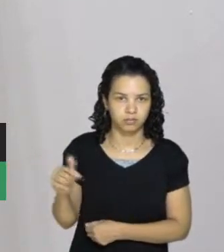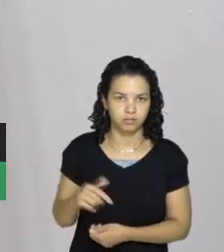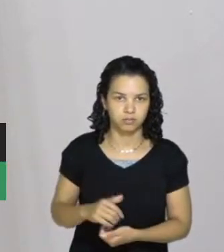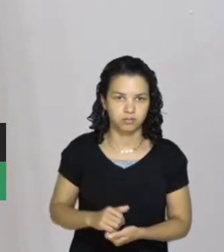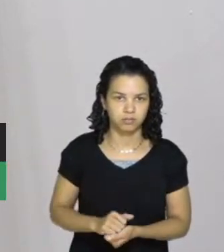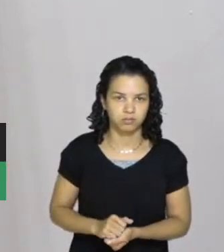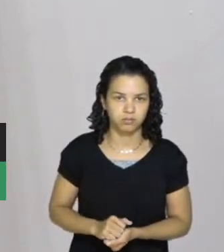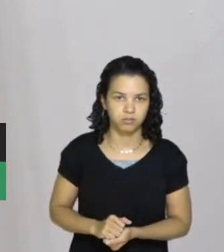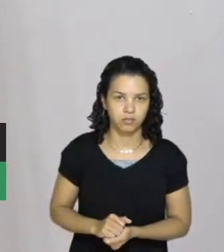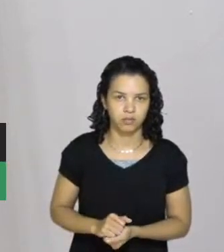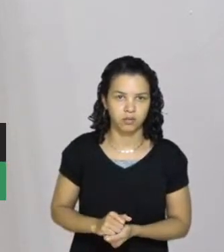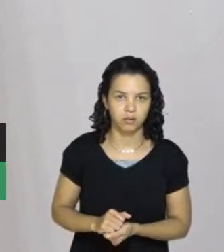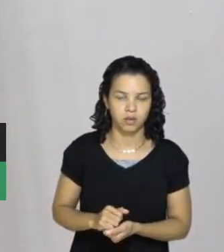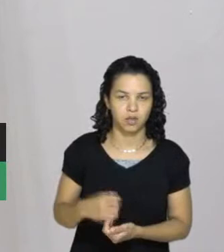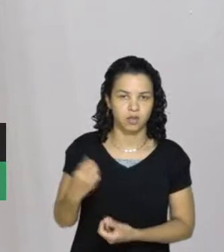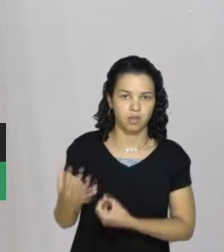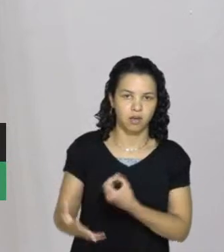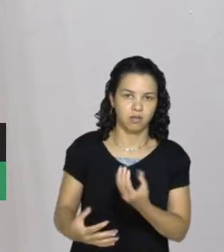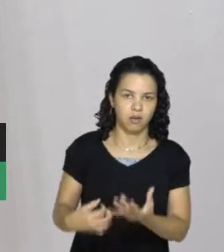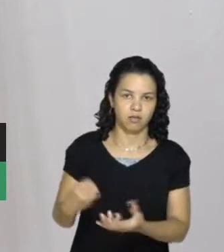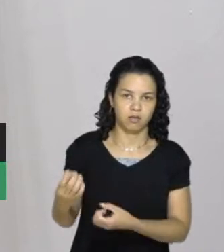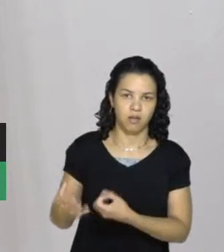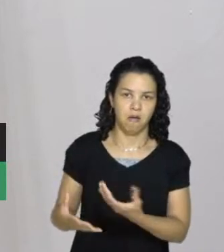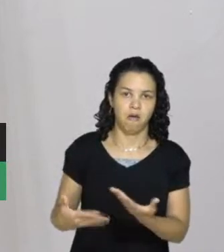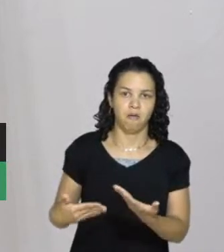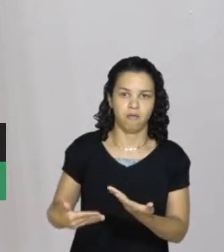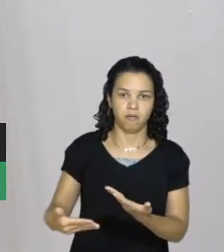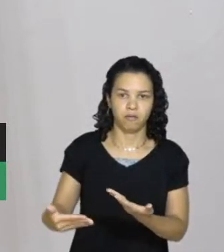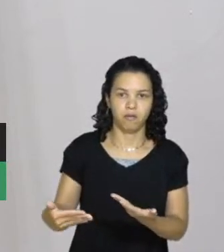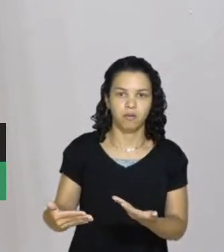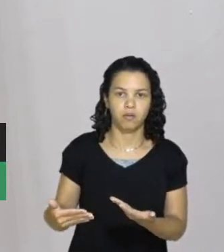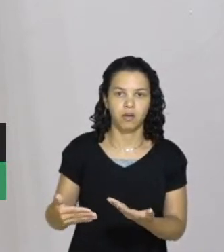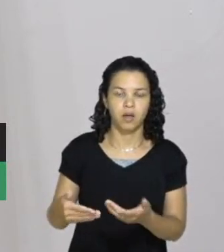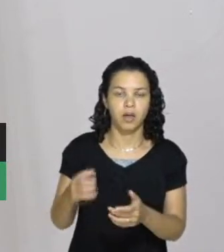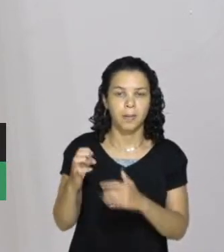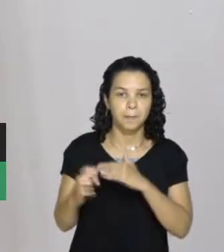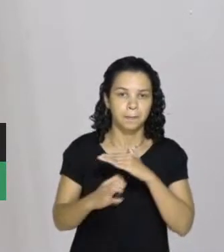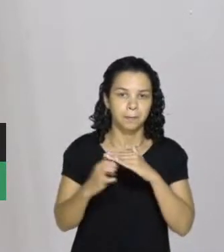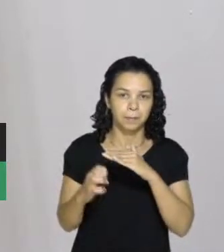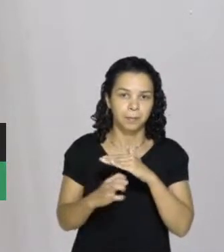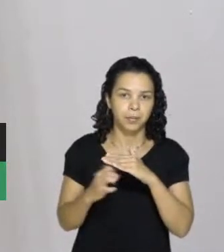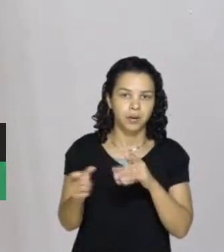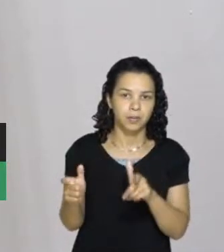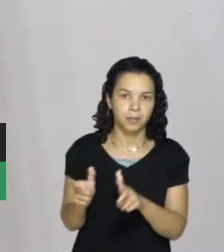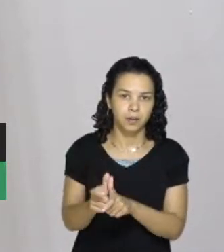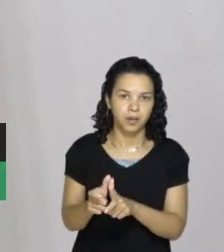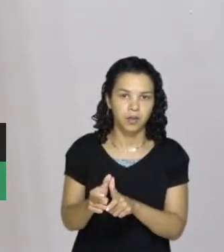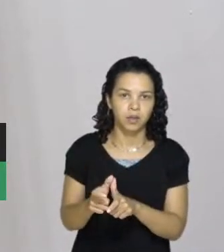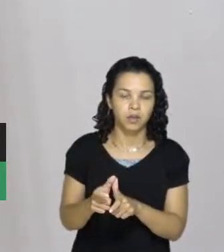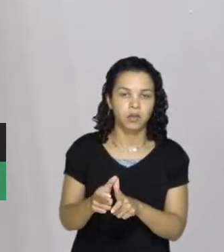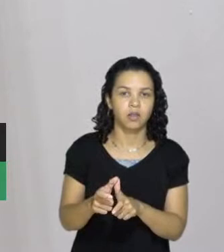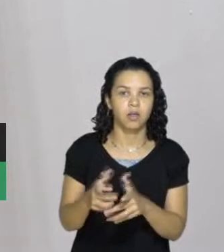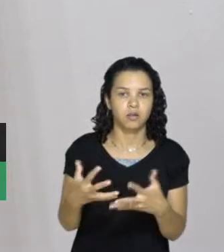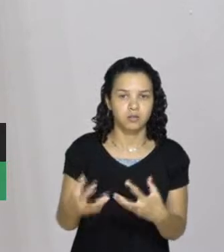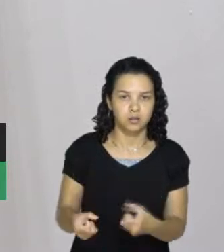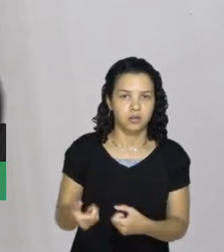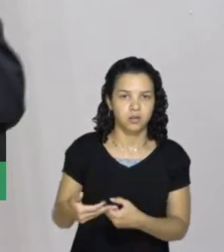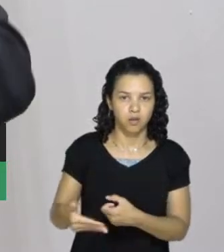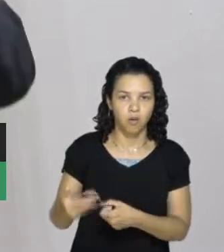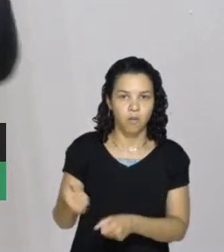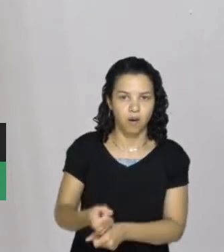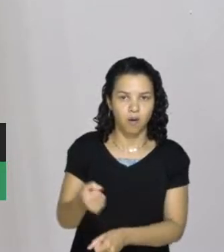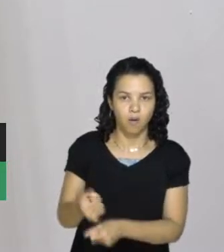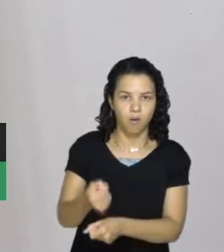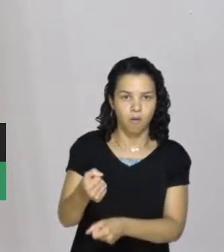ofereceram demais, aí empresas pequenas foram, pegaram obras, levaram os funcionários para os municípios,